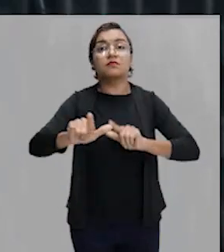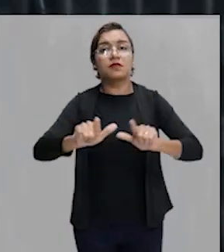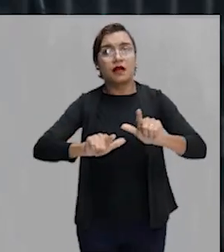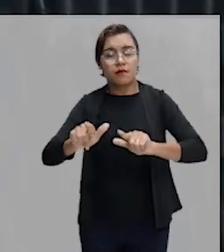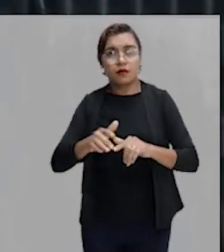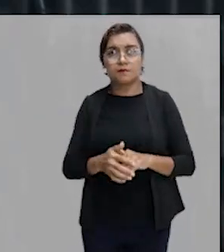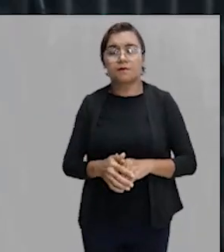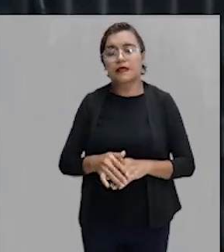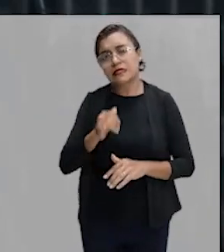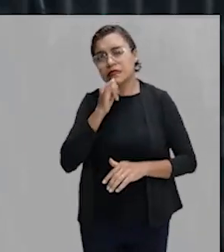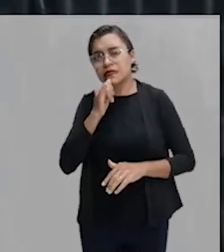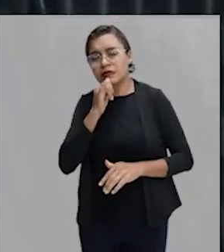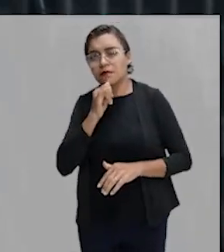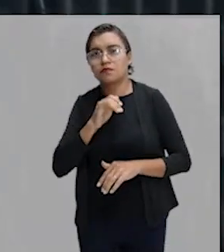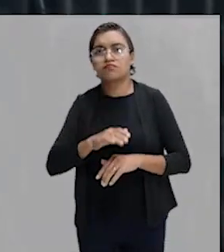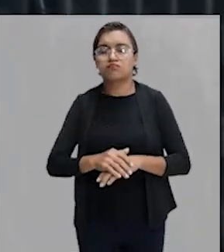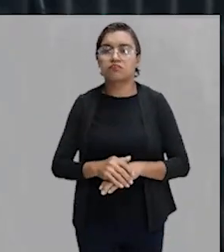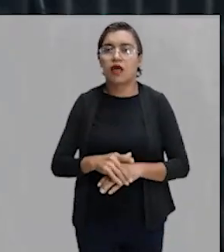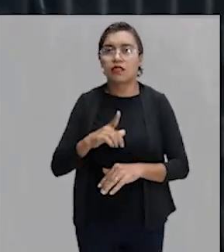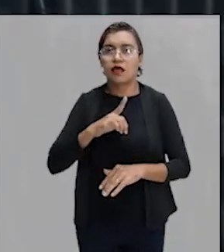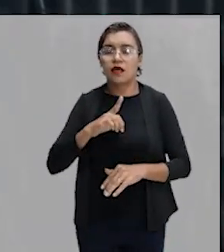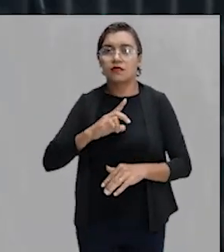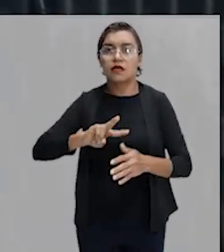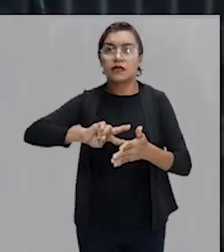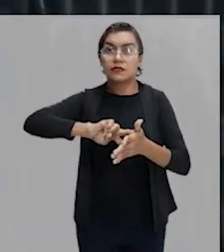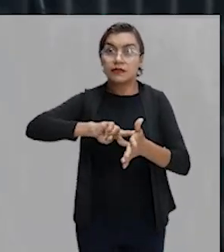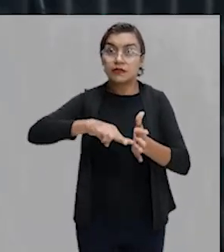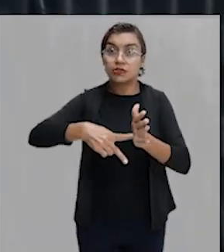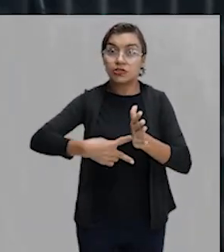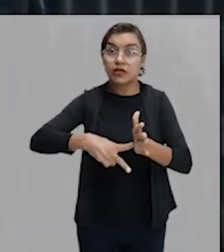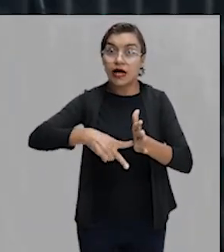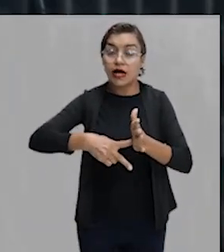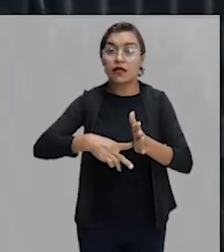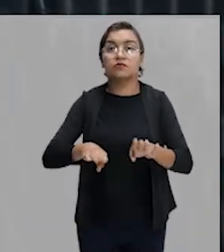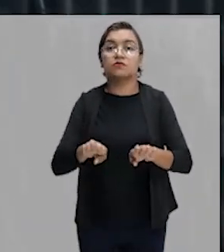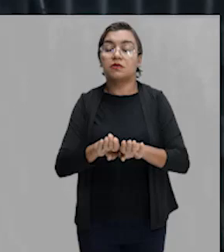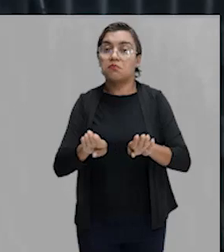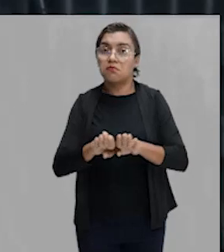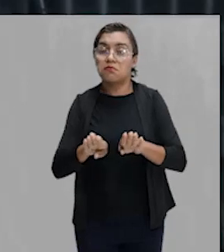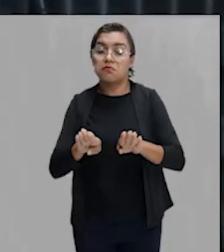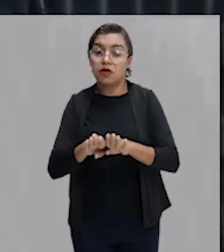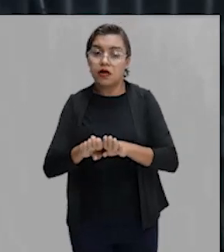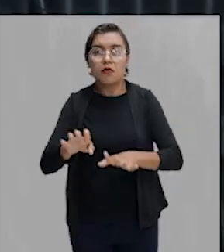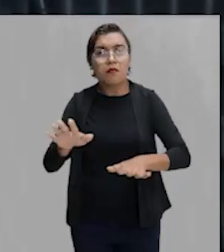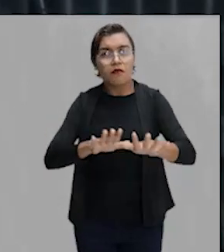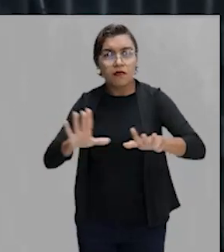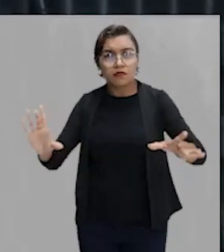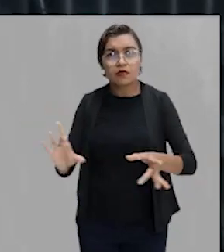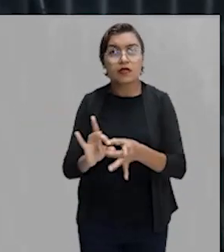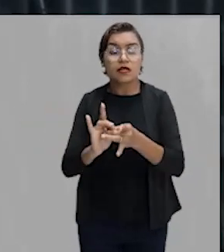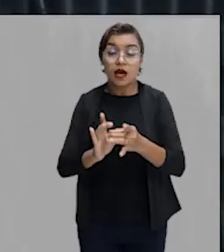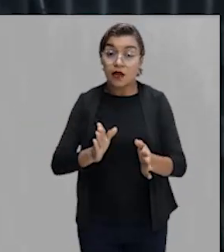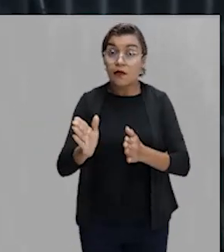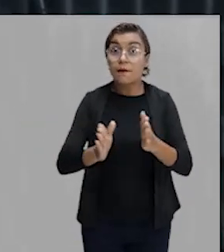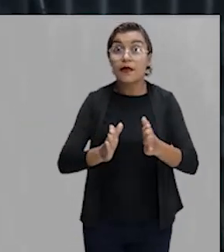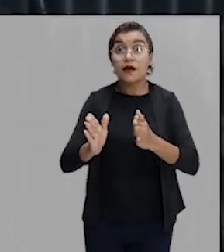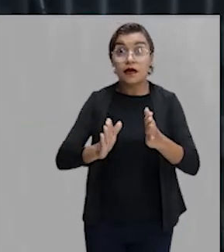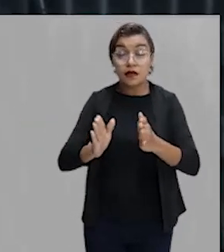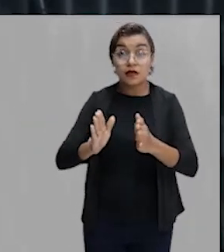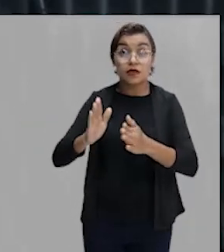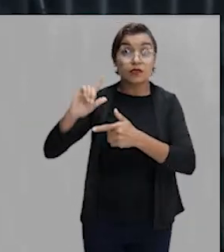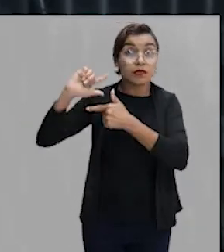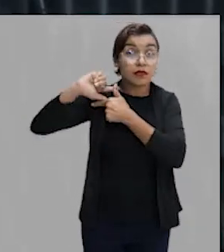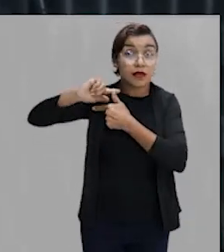Movimentos como sindicatos, movimento operário em geral, são movimentos ligados a essa fase tradicional, onde a demanda